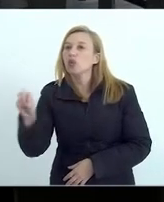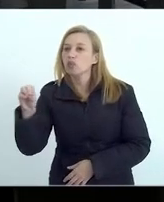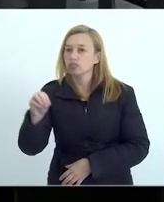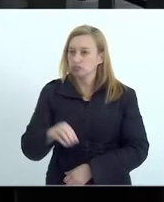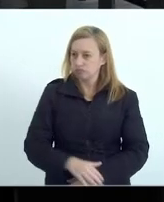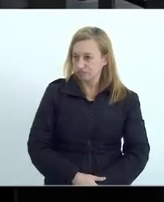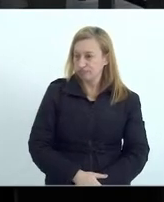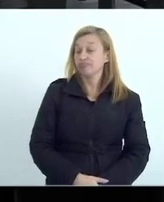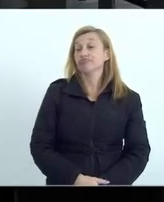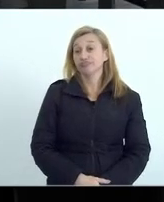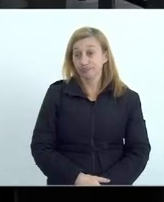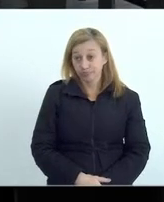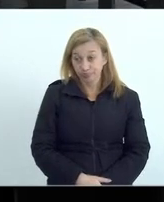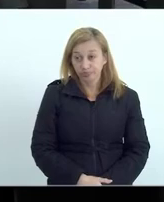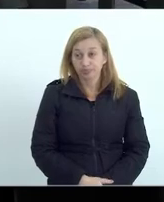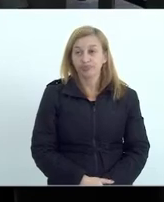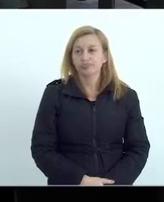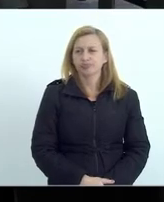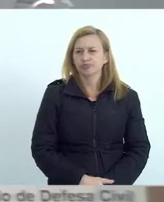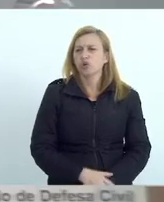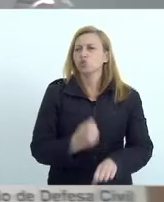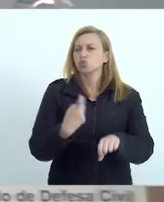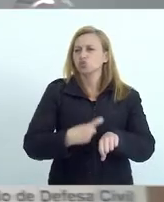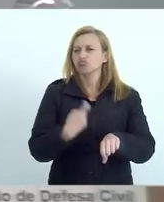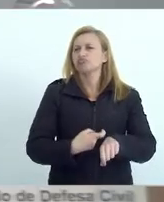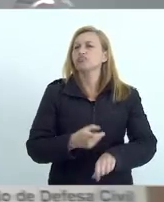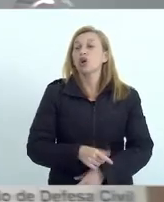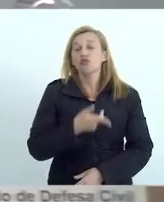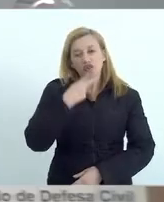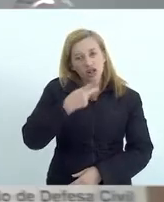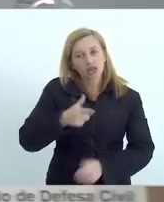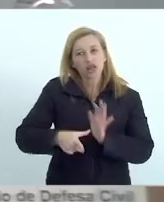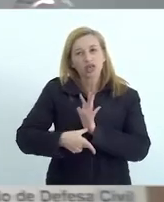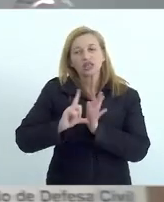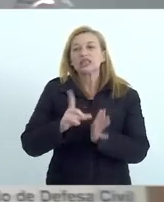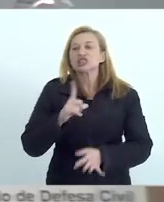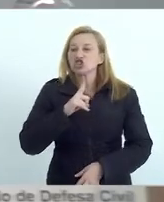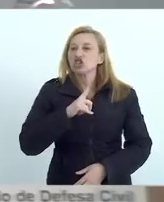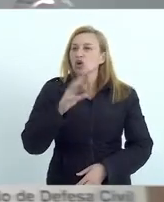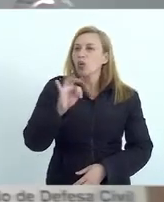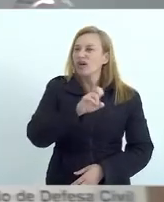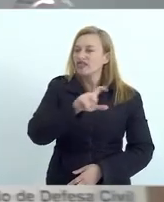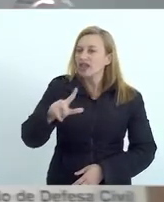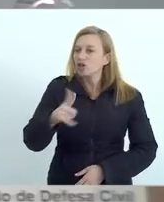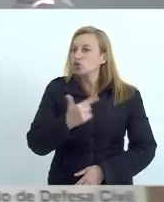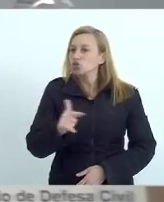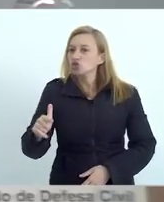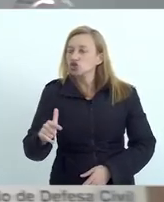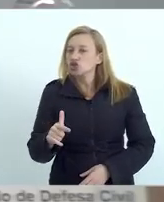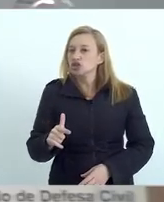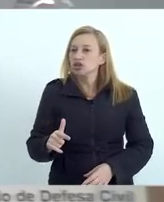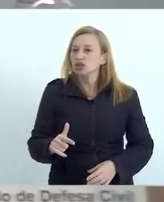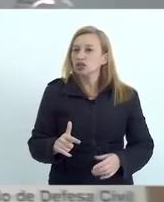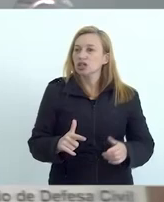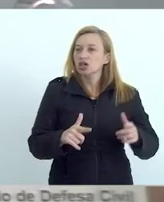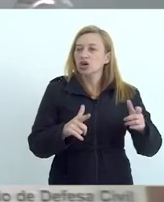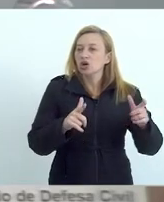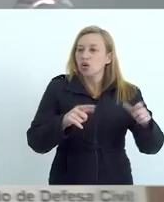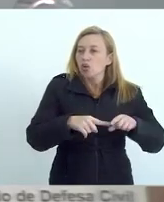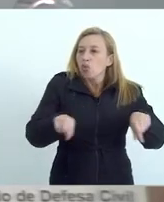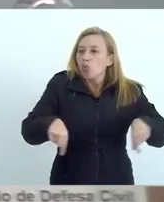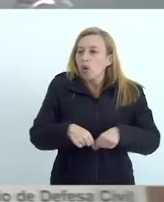e tem que eu falei aqui anteriormente tinha quartel que não tinha alojamento feminino